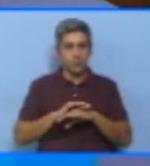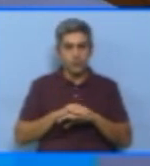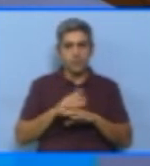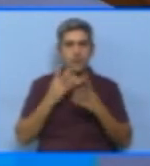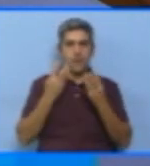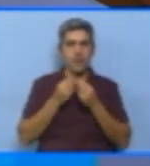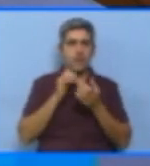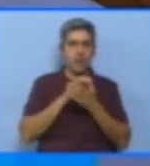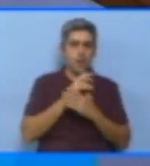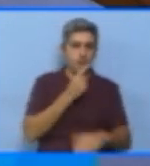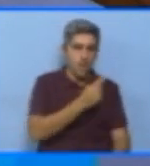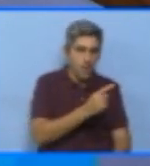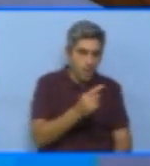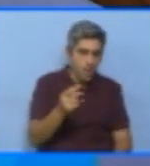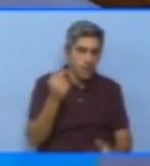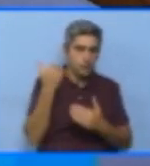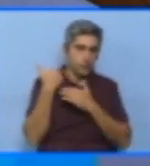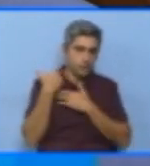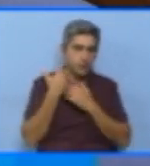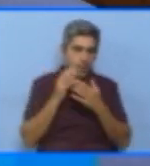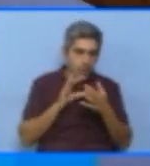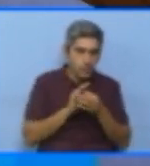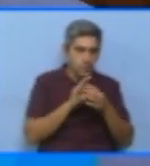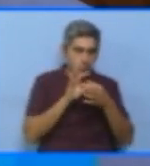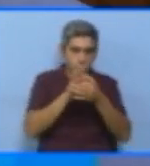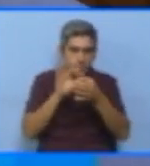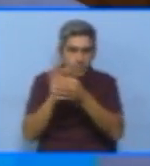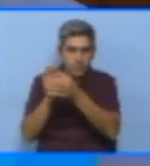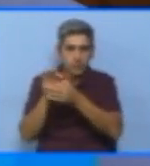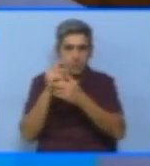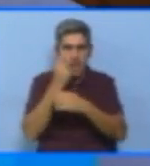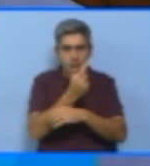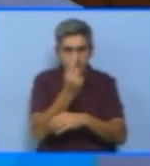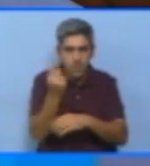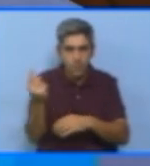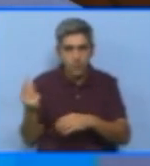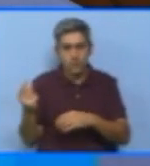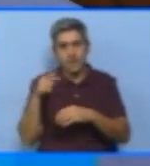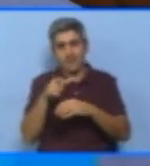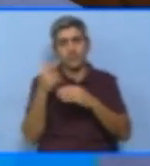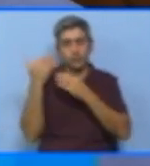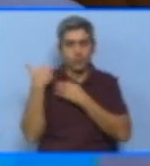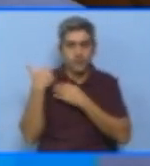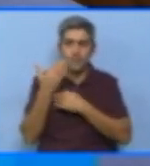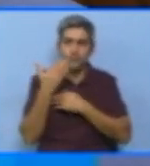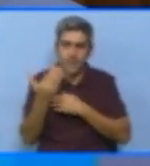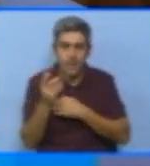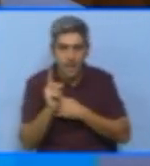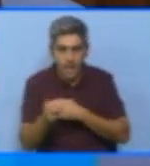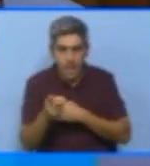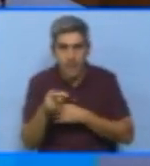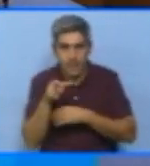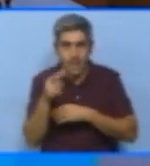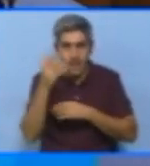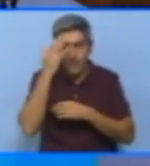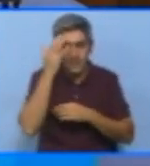com cada um. E cada um casa com a responsabilidade. E, portanto, é essa responsabilidade que é pedida. E é